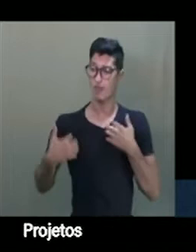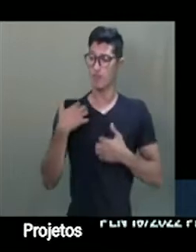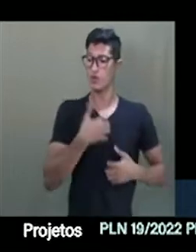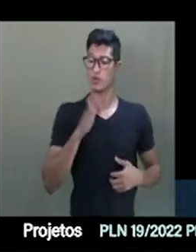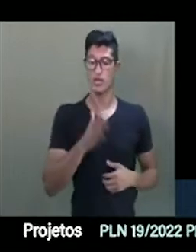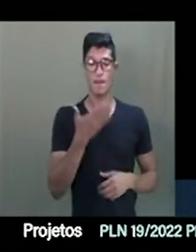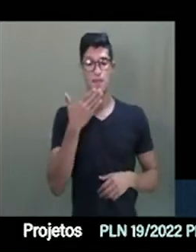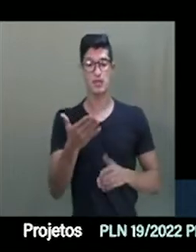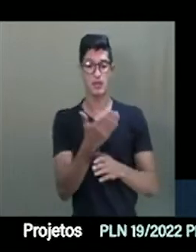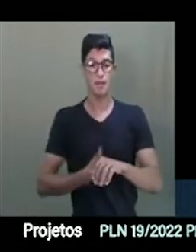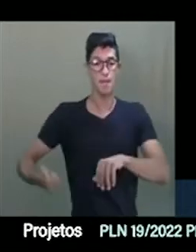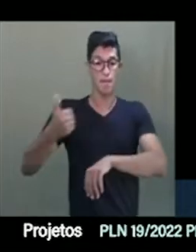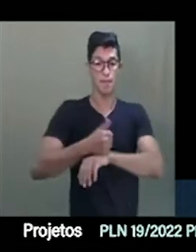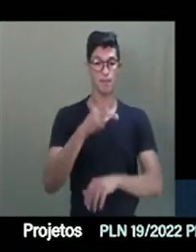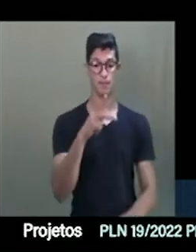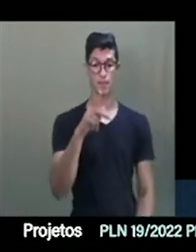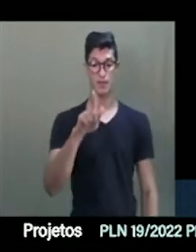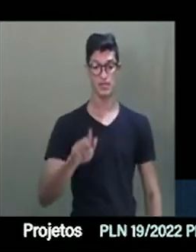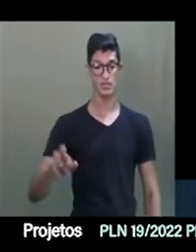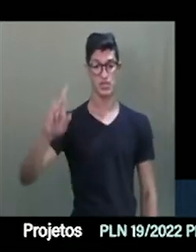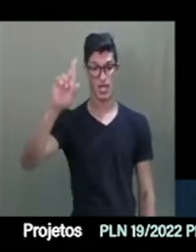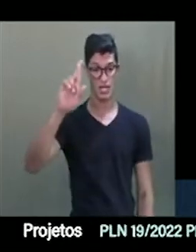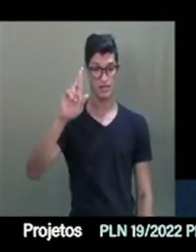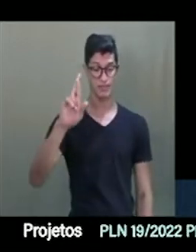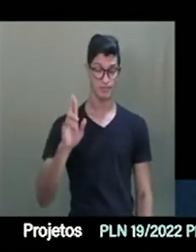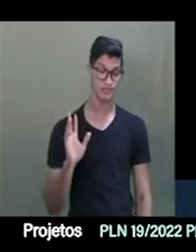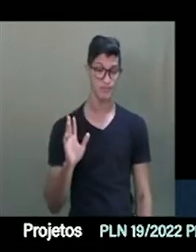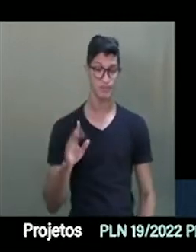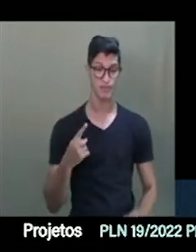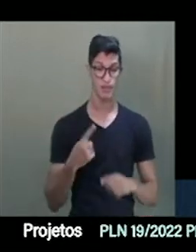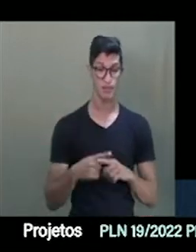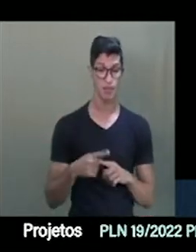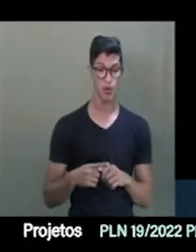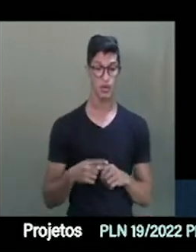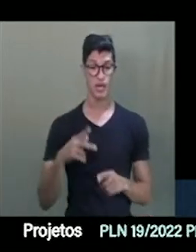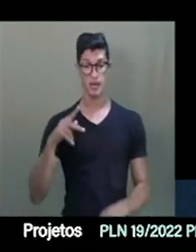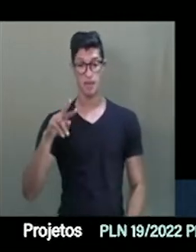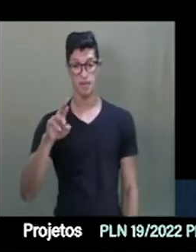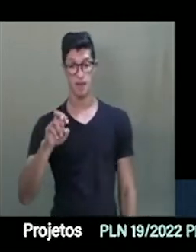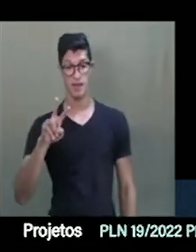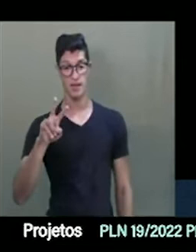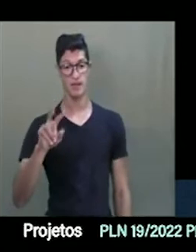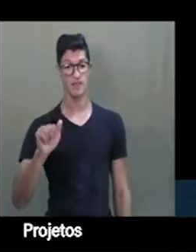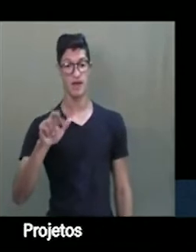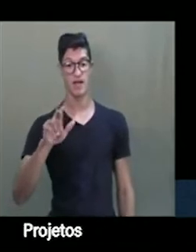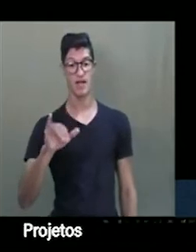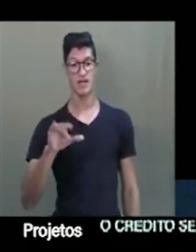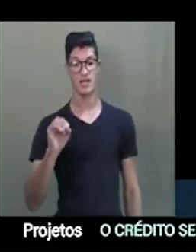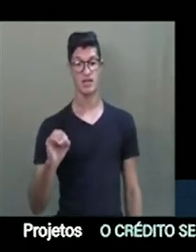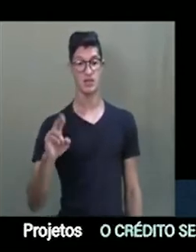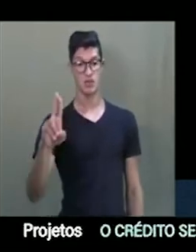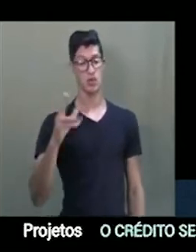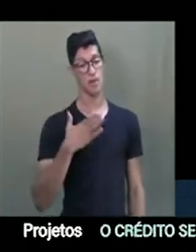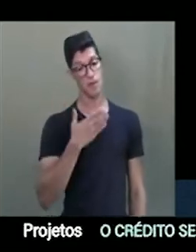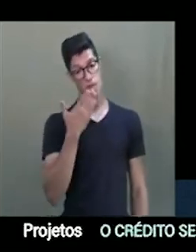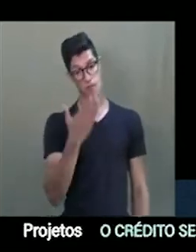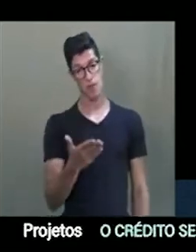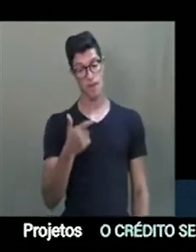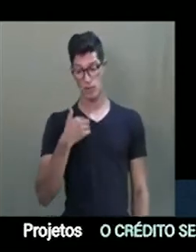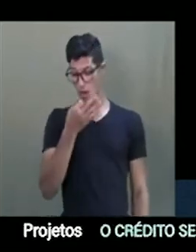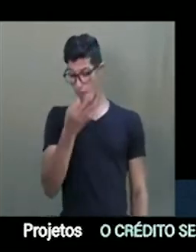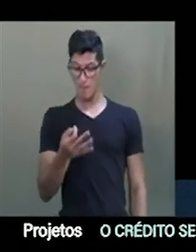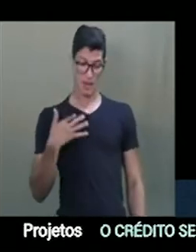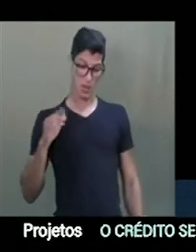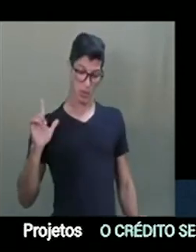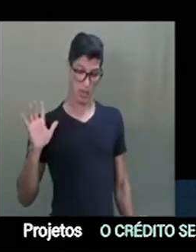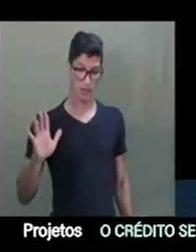pedindo o impeachment do Procurador-Geral da República, porque prevaricou e prevarica. A minha opinião, mas não é a minha opinião que